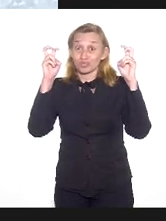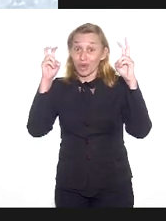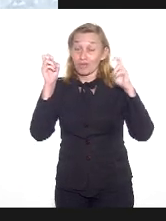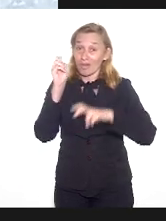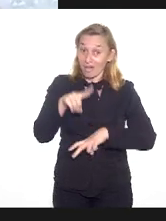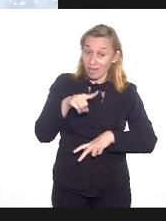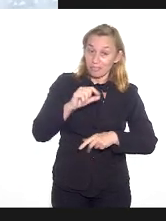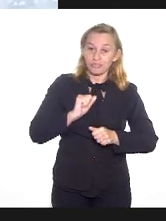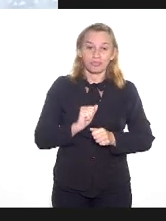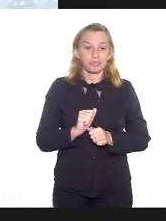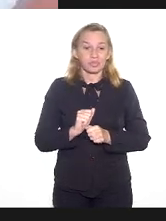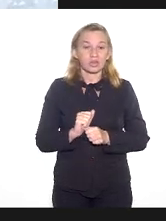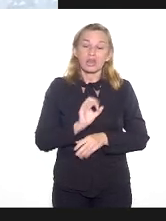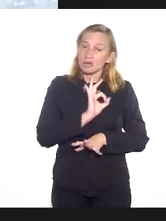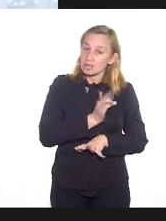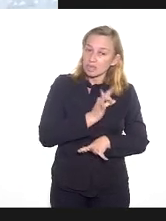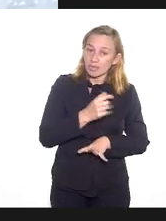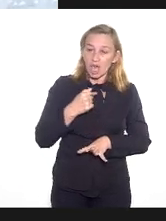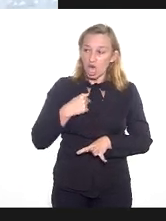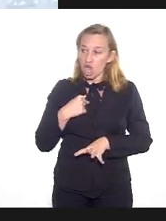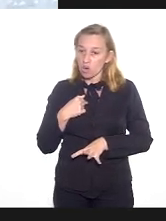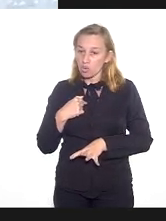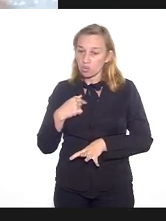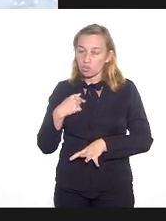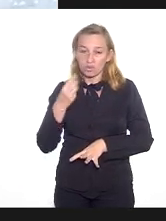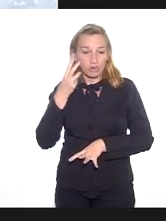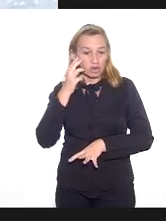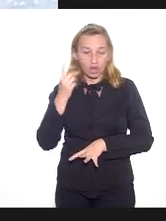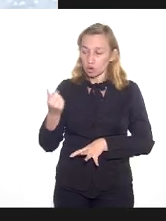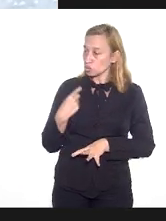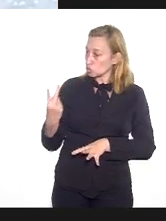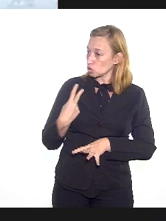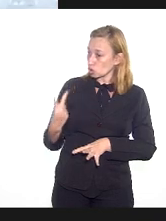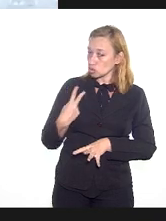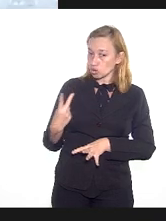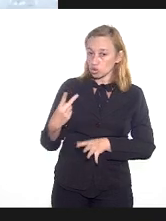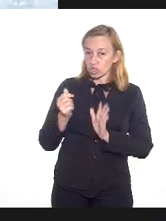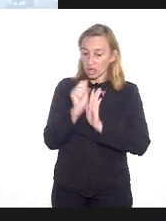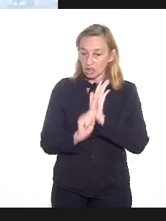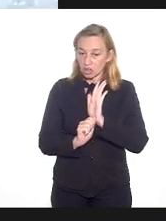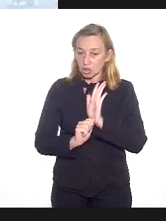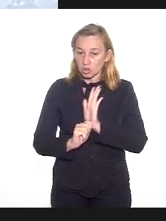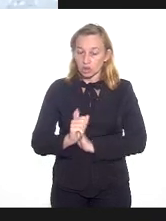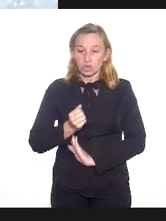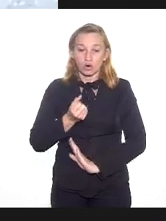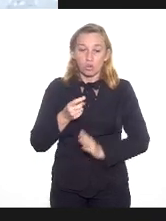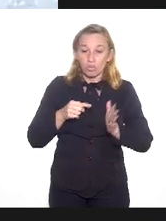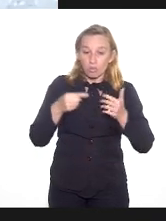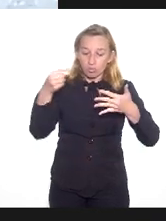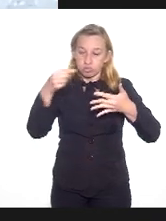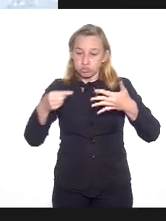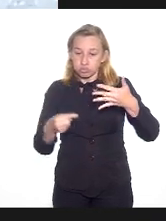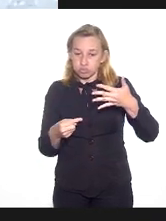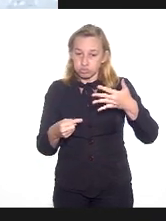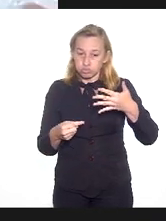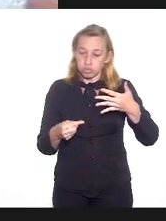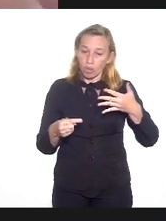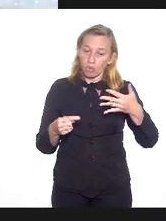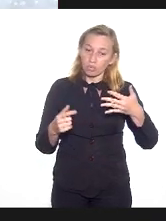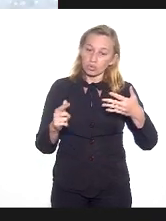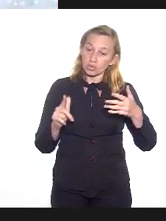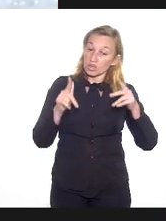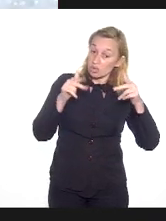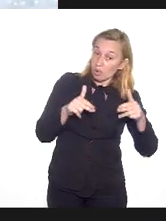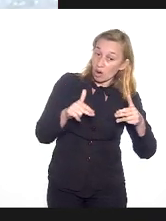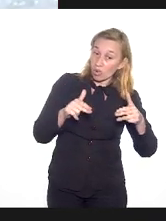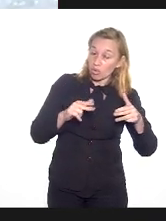Obviamente que eu e Valdec, nos nossos relatórios, existem pontos inúmeros de convergência, mas eu acho que a gente